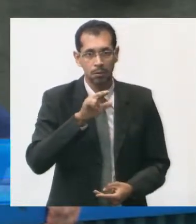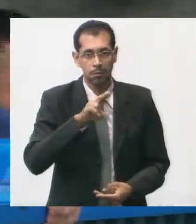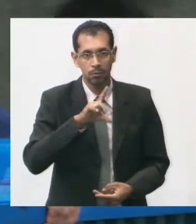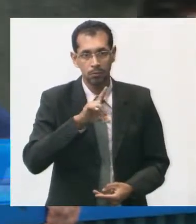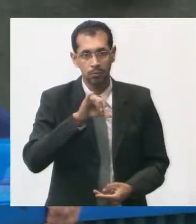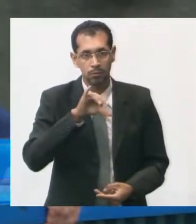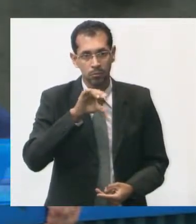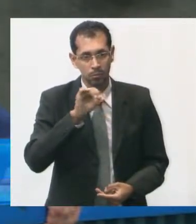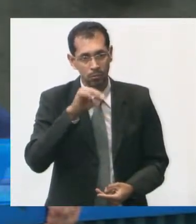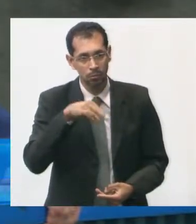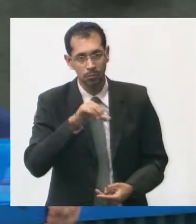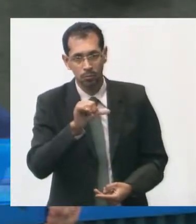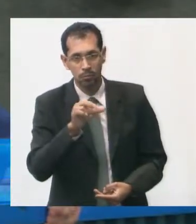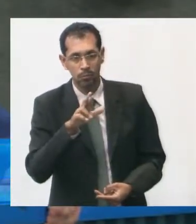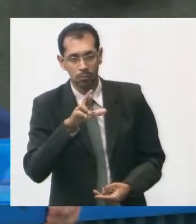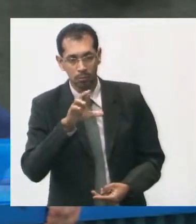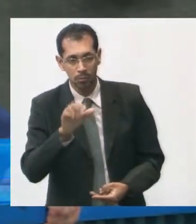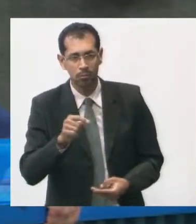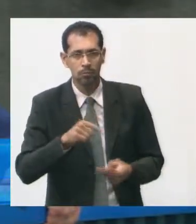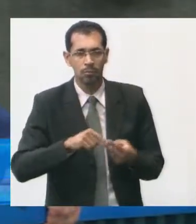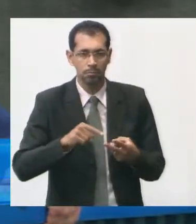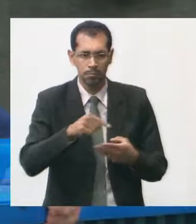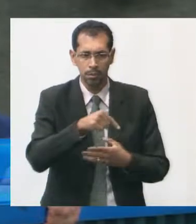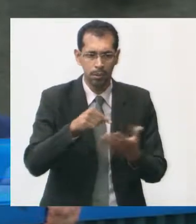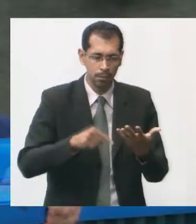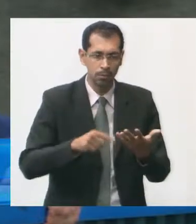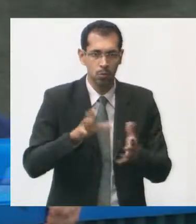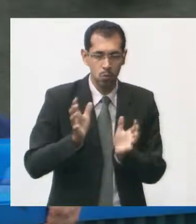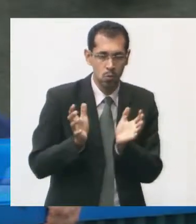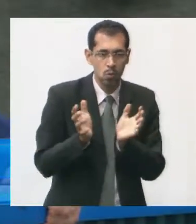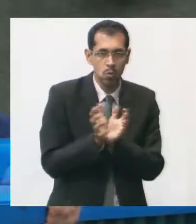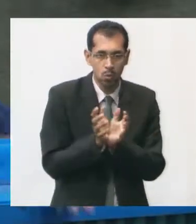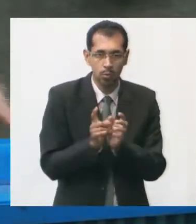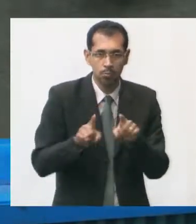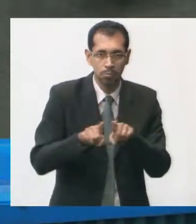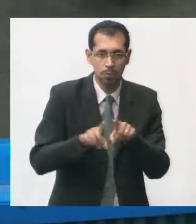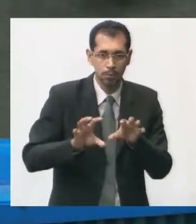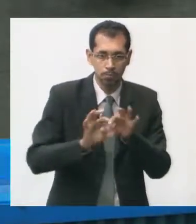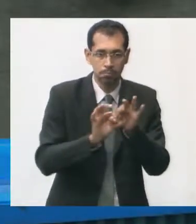Adriana, Eduardo e Leidiane. Vocês que compõem a chapa,